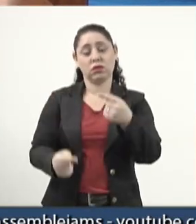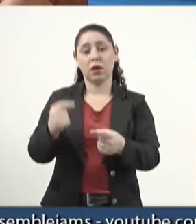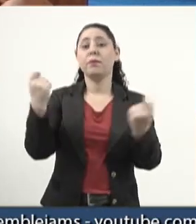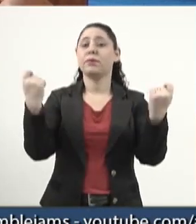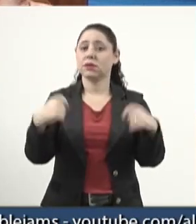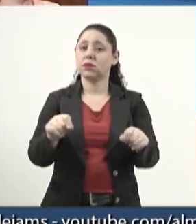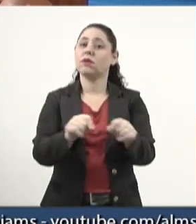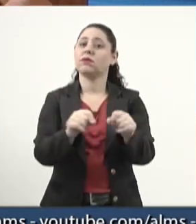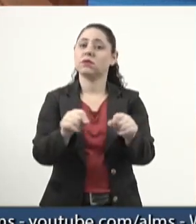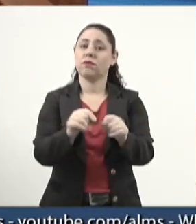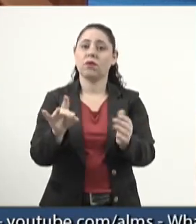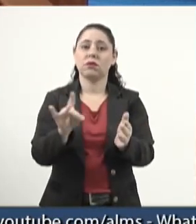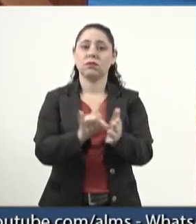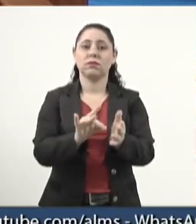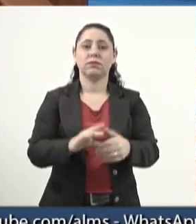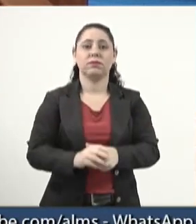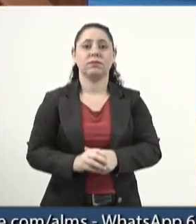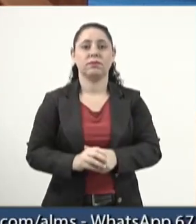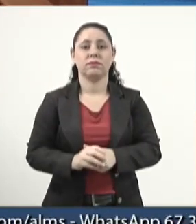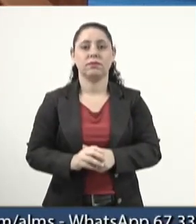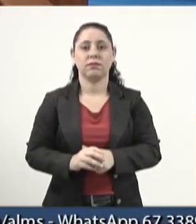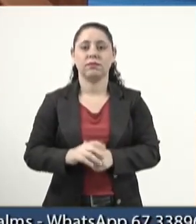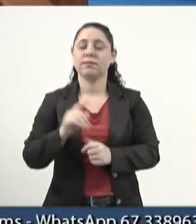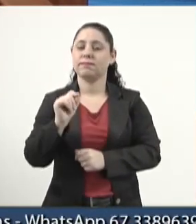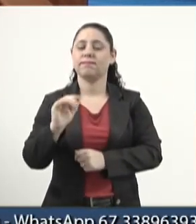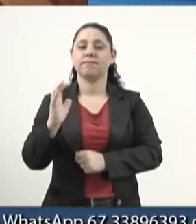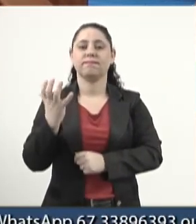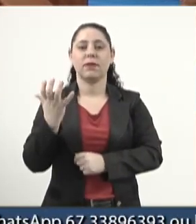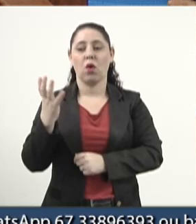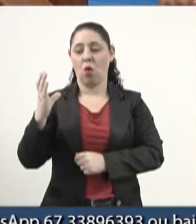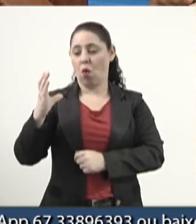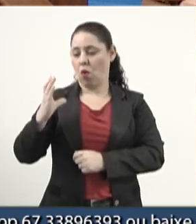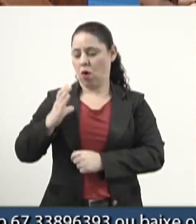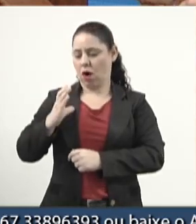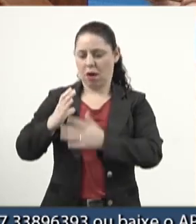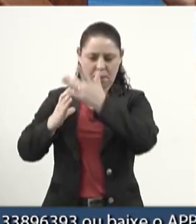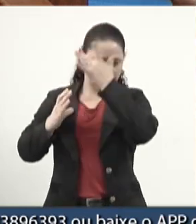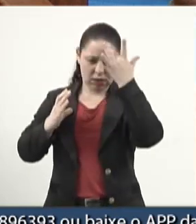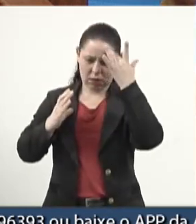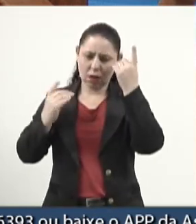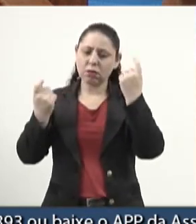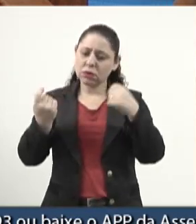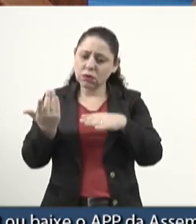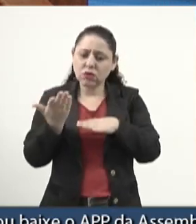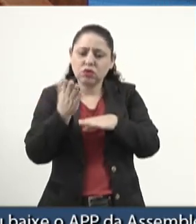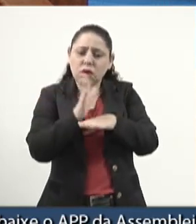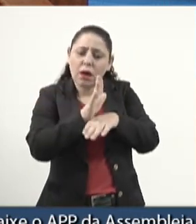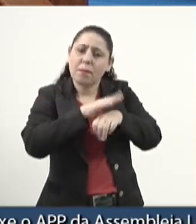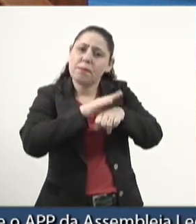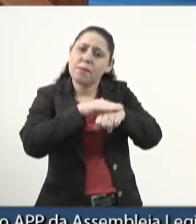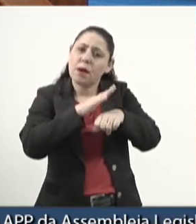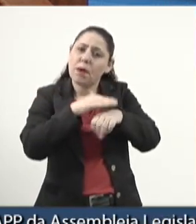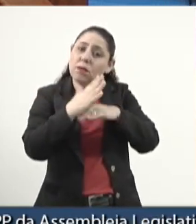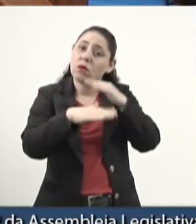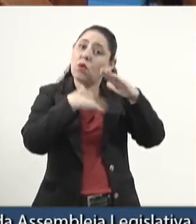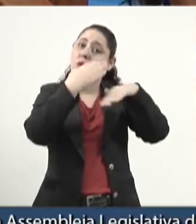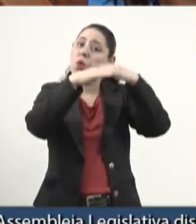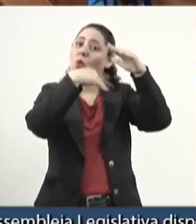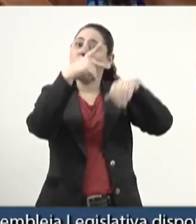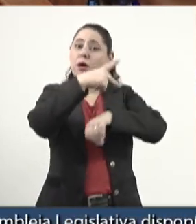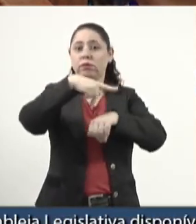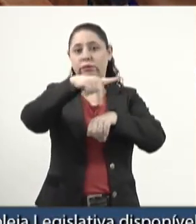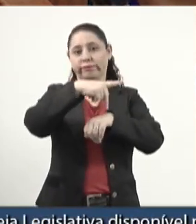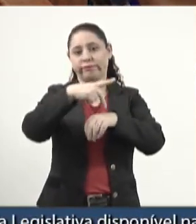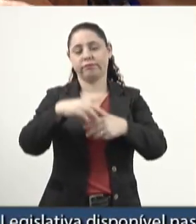ser feito. Essa é uma situação em que os ricos precisam contribuir mais com o desenvolvimento do